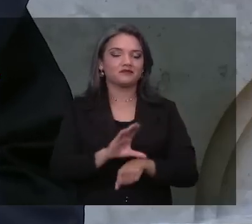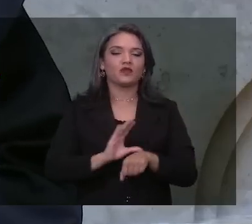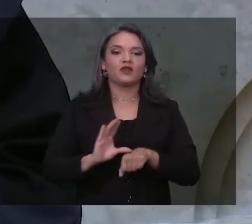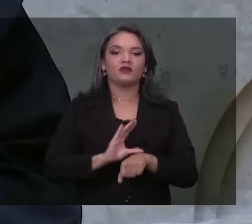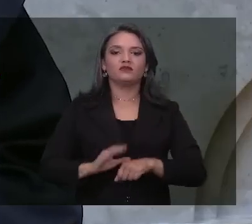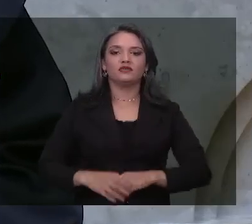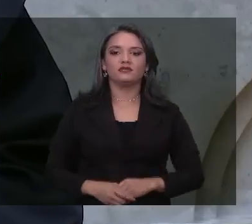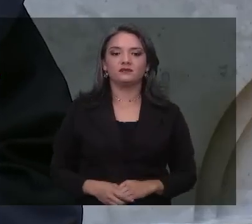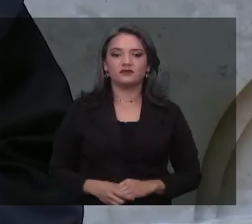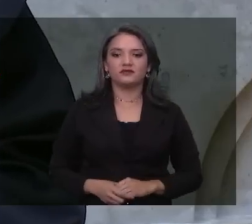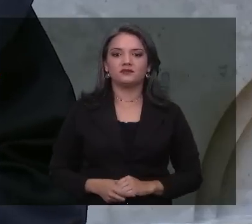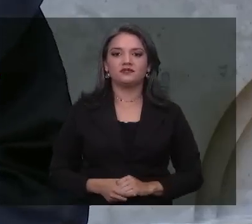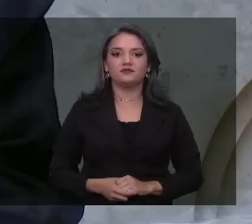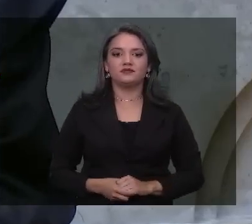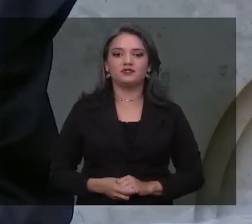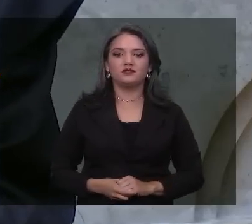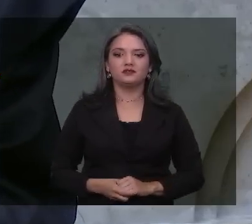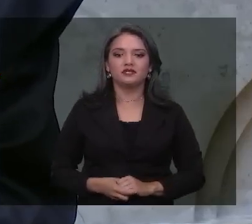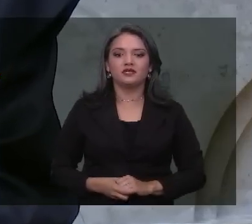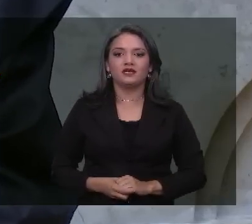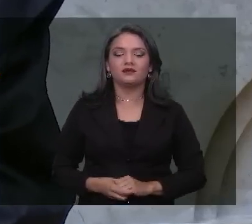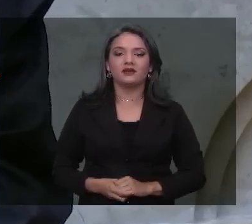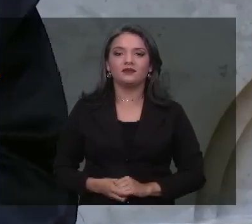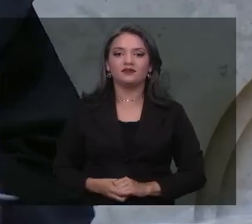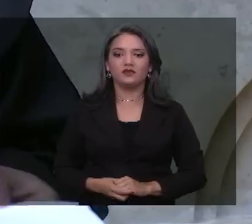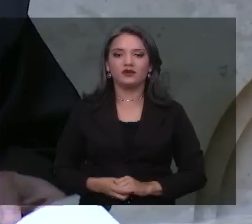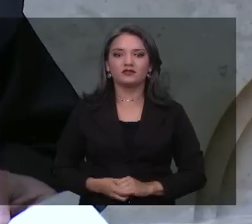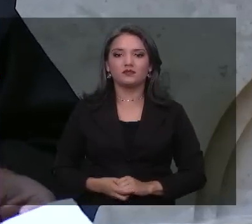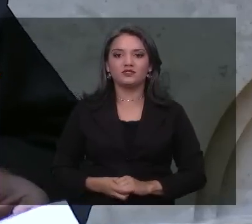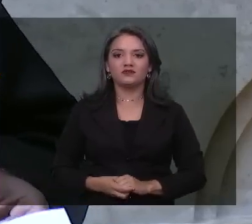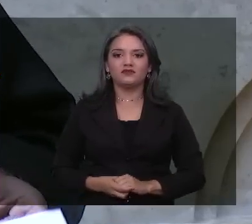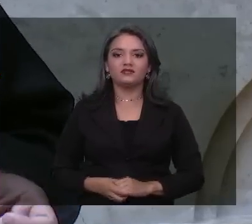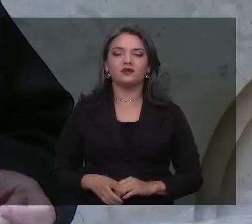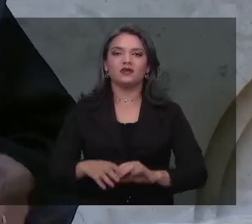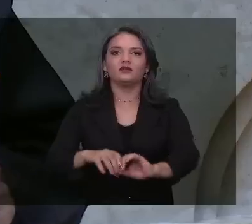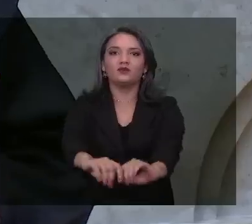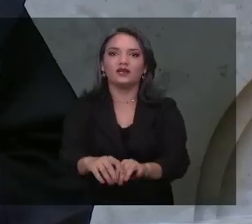da República. Vislumbramos que esta é a hora.